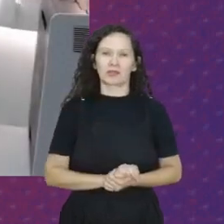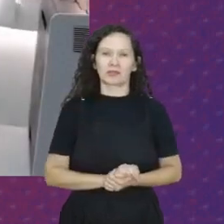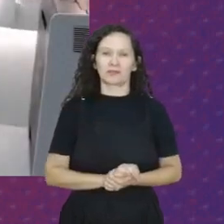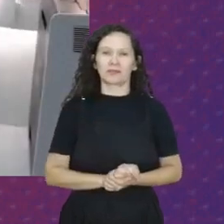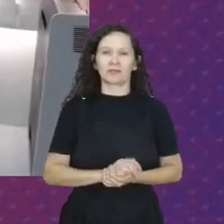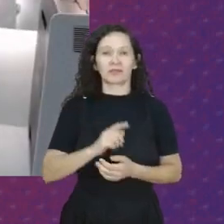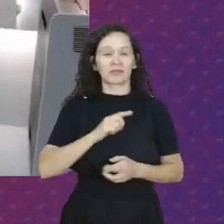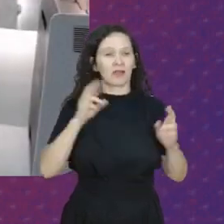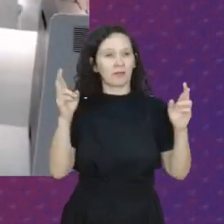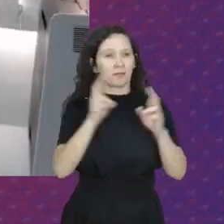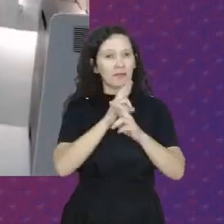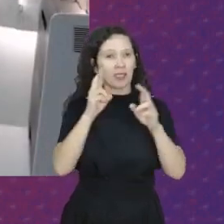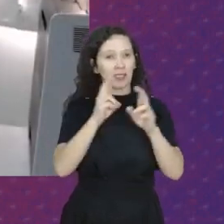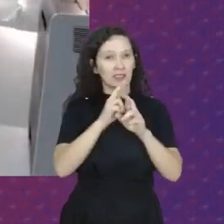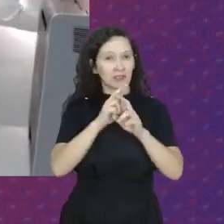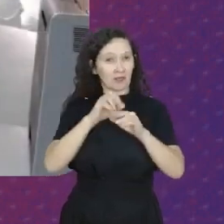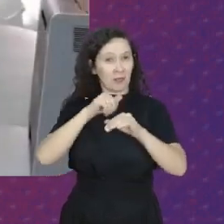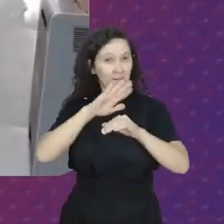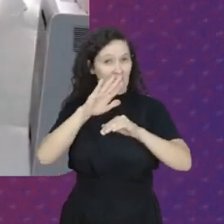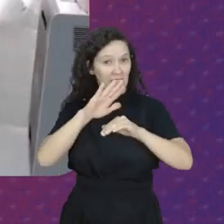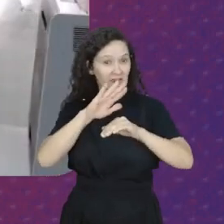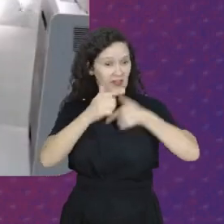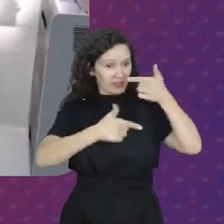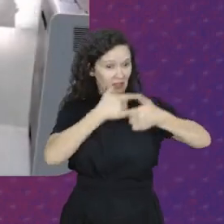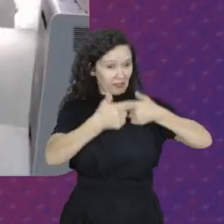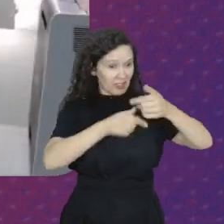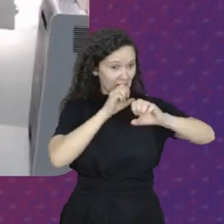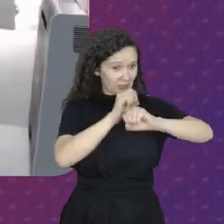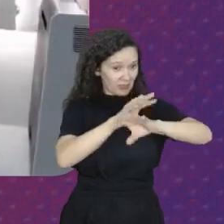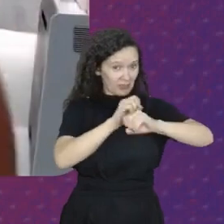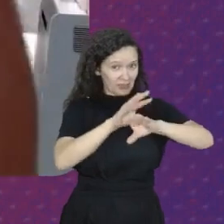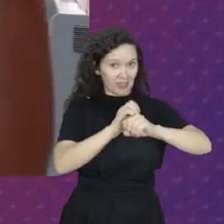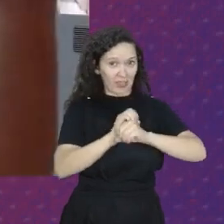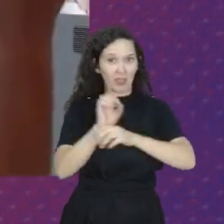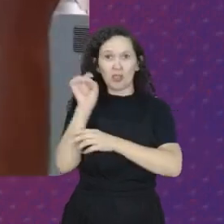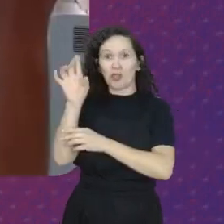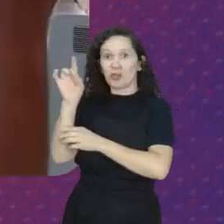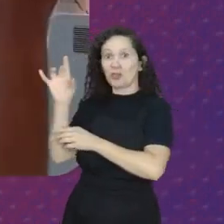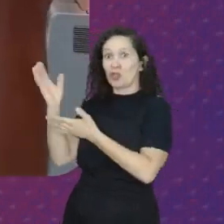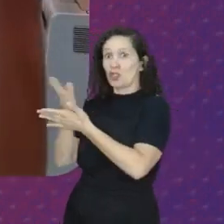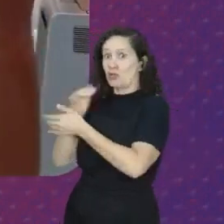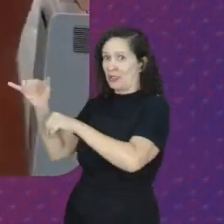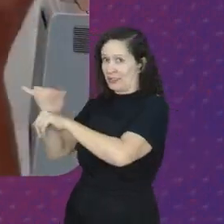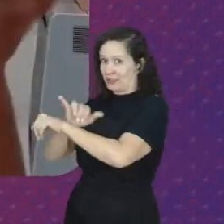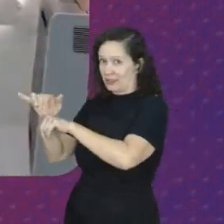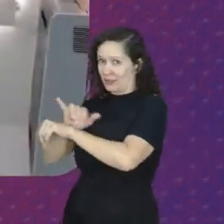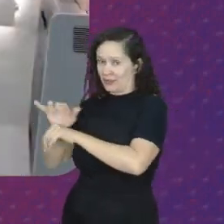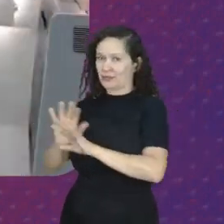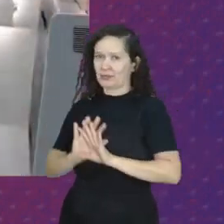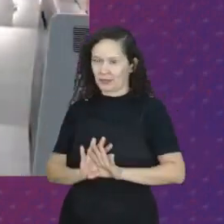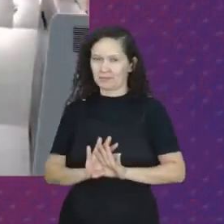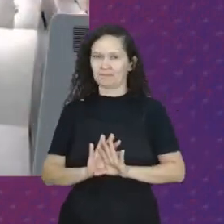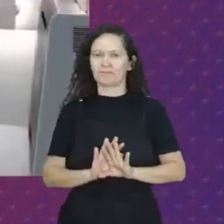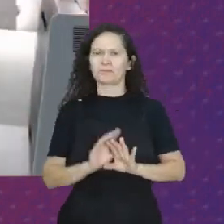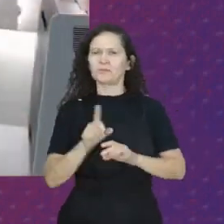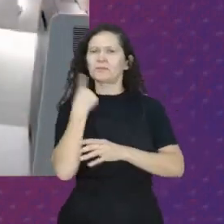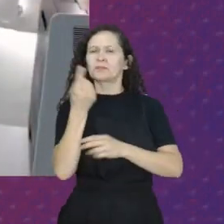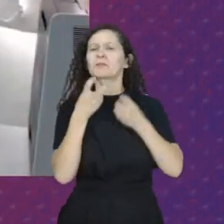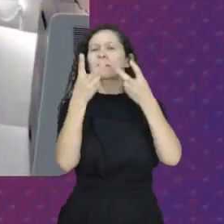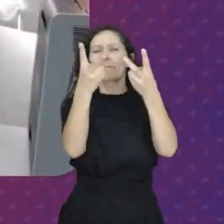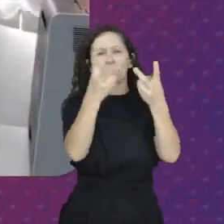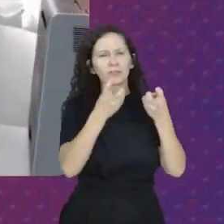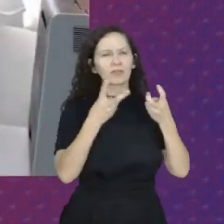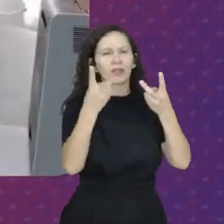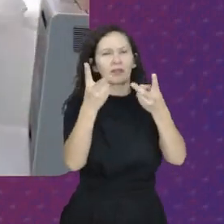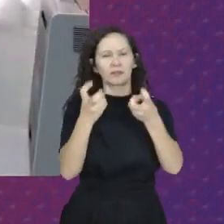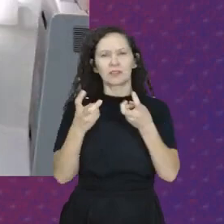vinculada ao operacional da educação do que ao estratégico. Então, quando vemos